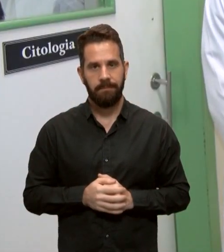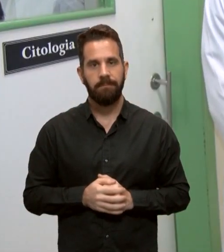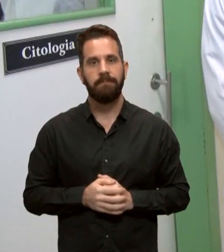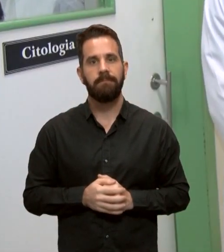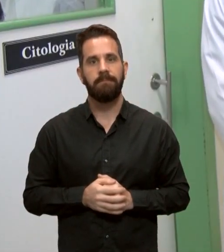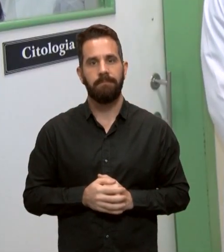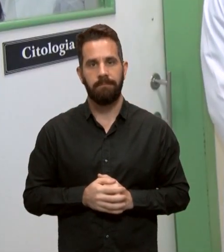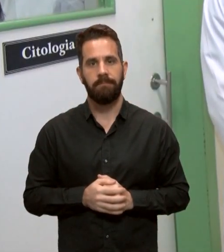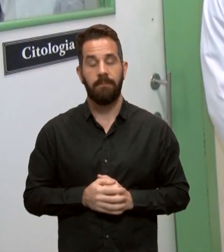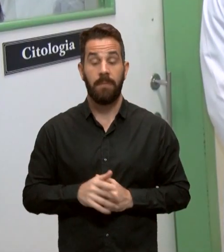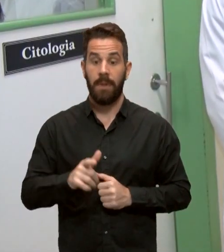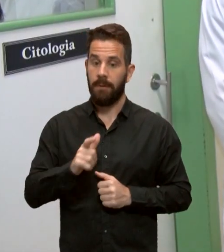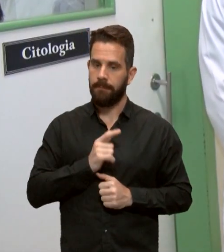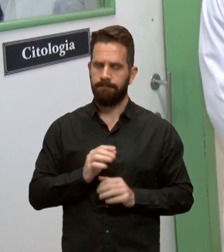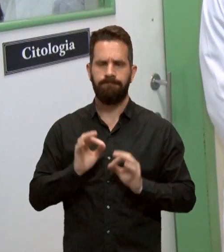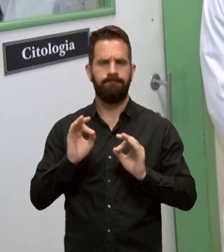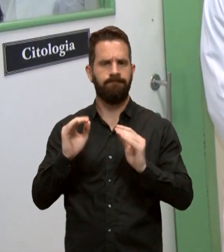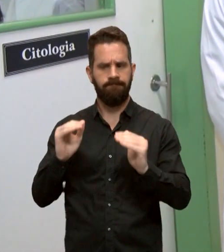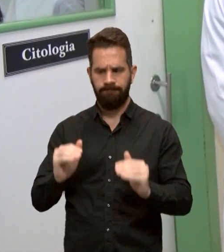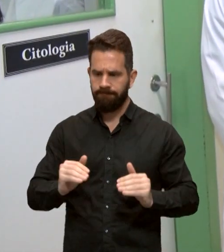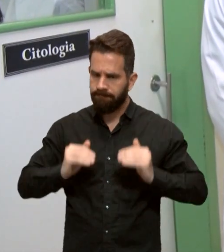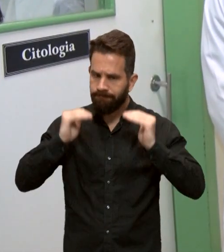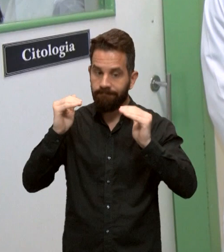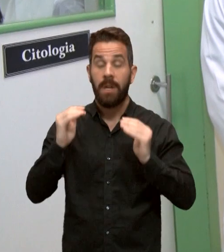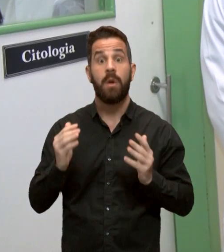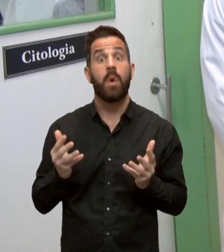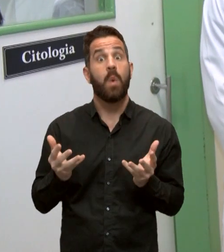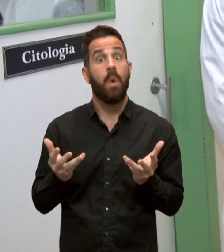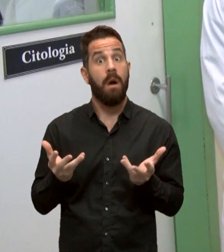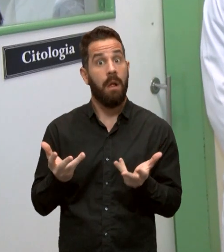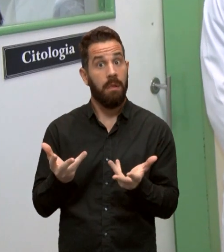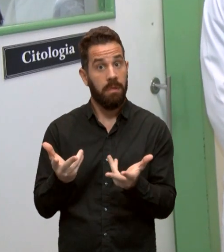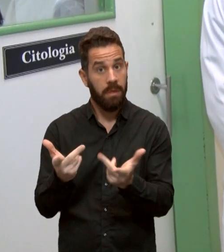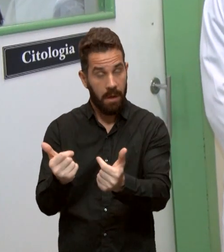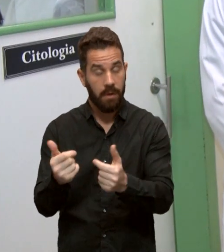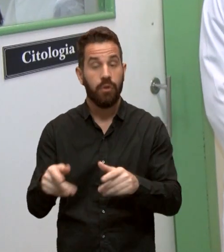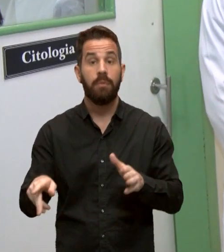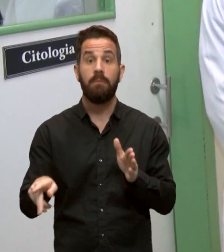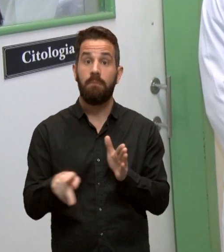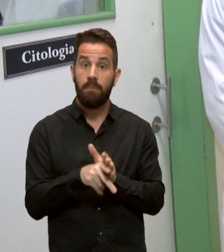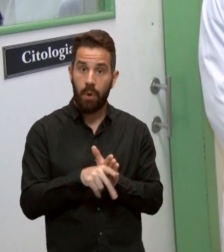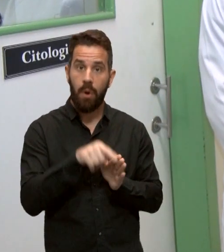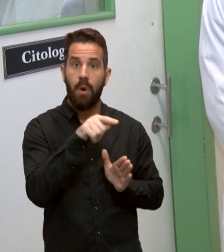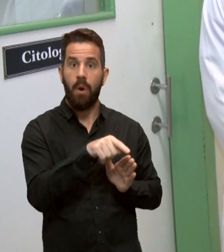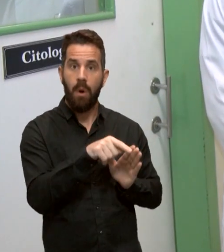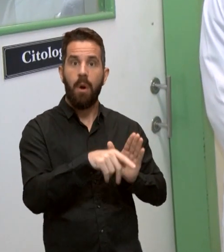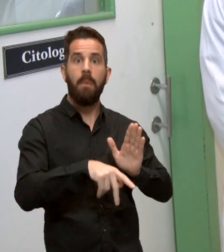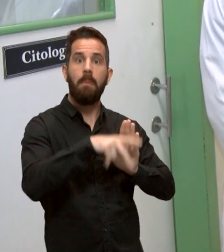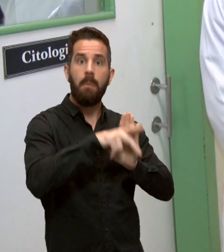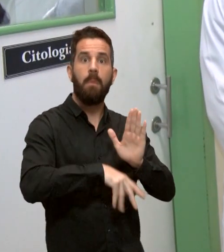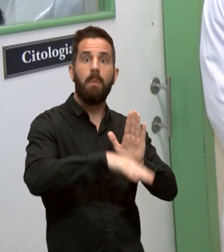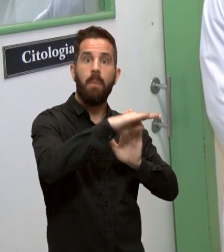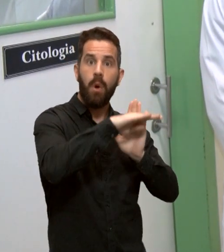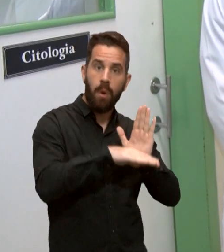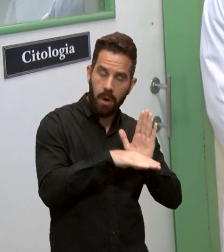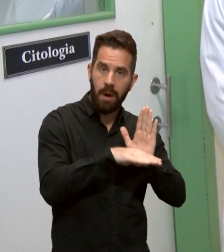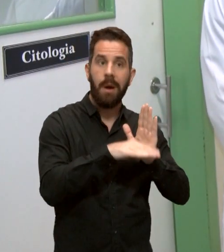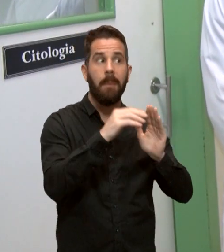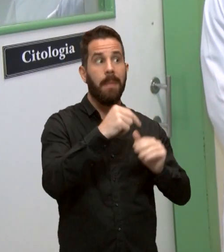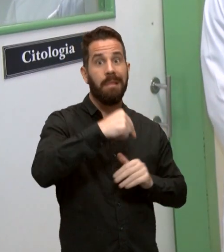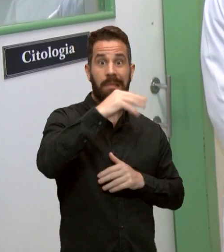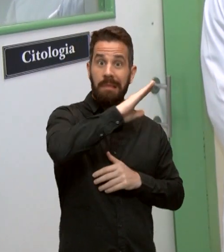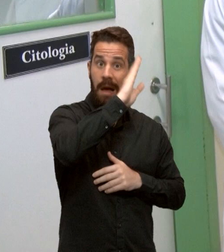Contemplado com o grau de excelência no quesito qualidade pelo Programa Nacional de Controle de Qualidade da